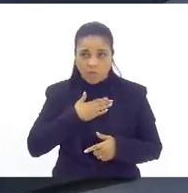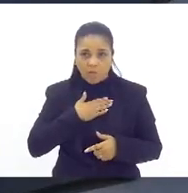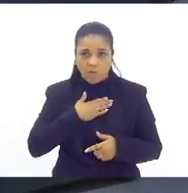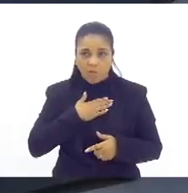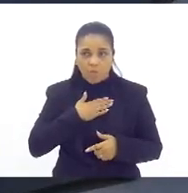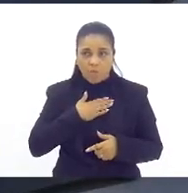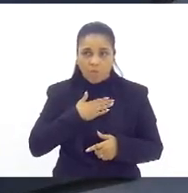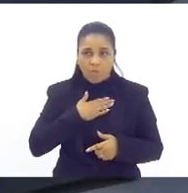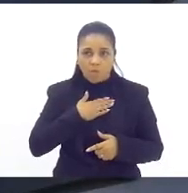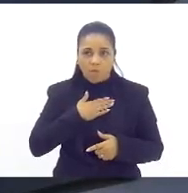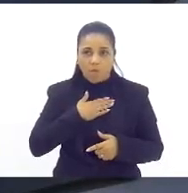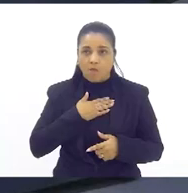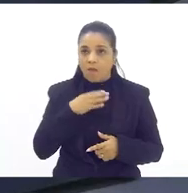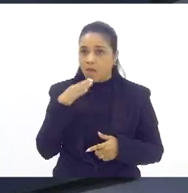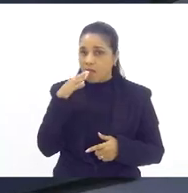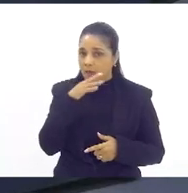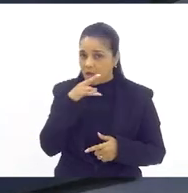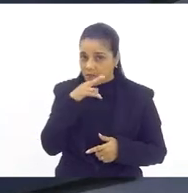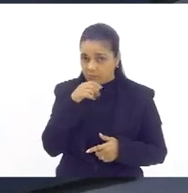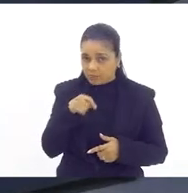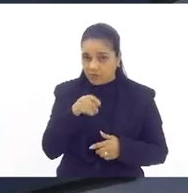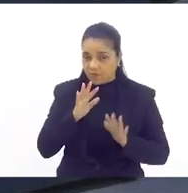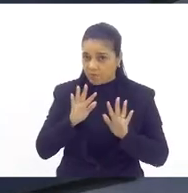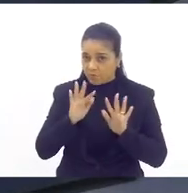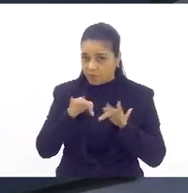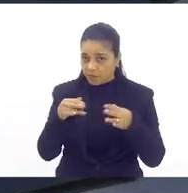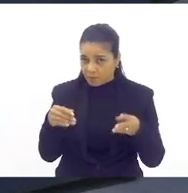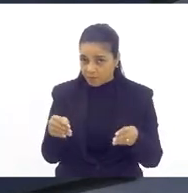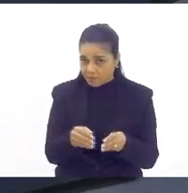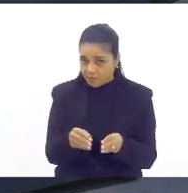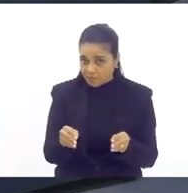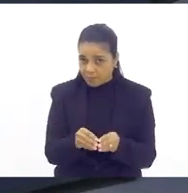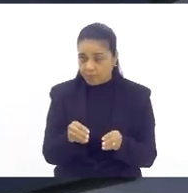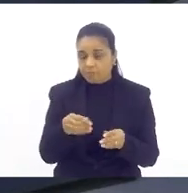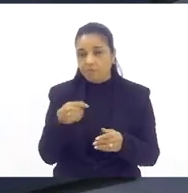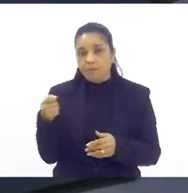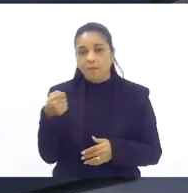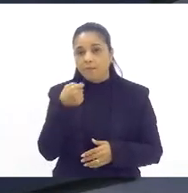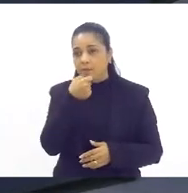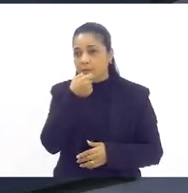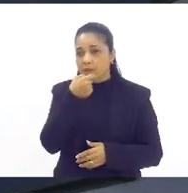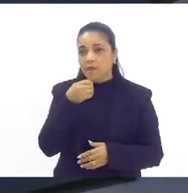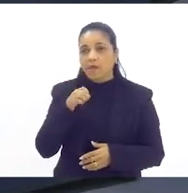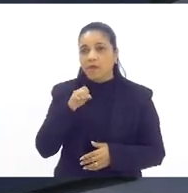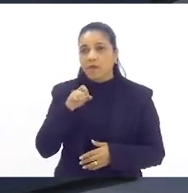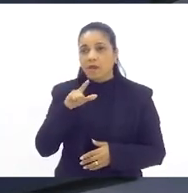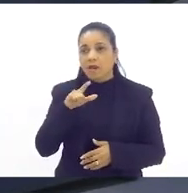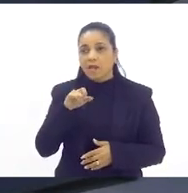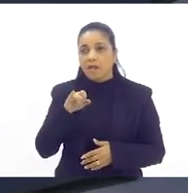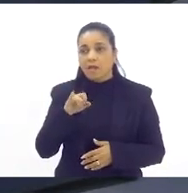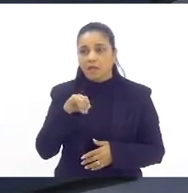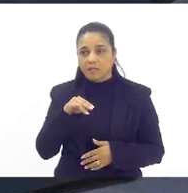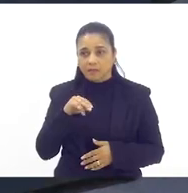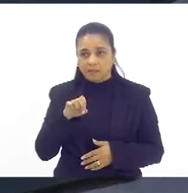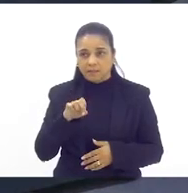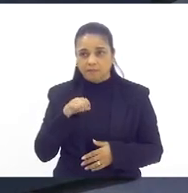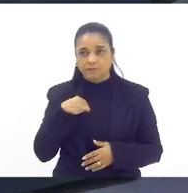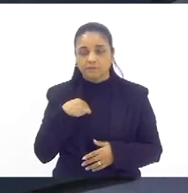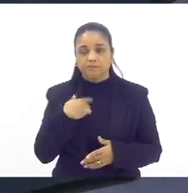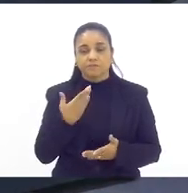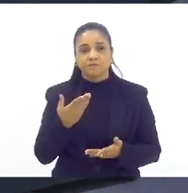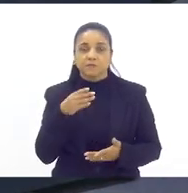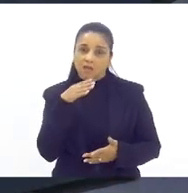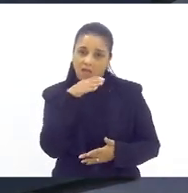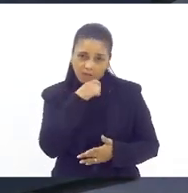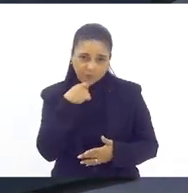tá sejamos breve que a gente está encaminhando para o final mas a palavra Então tá com Elaine seria muito